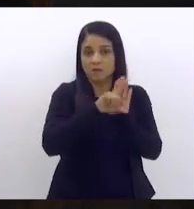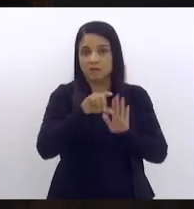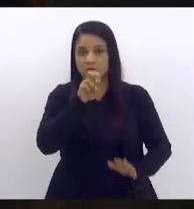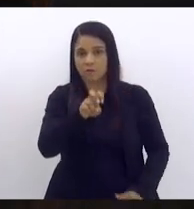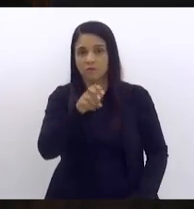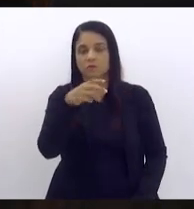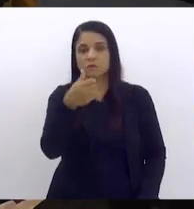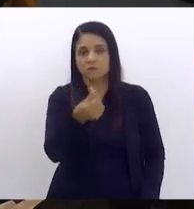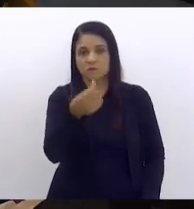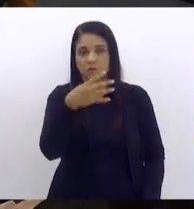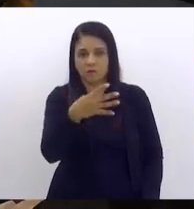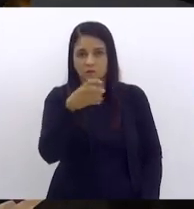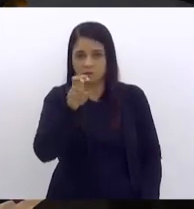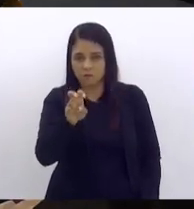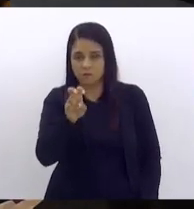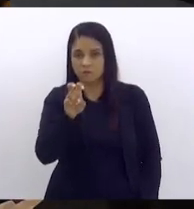5.645,